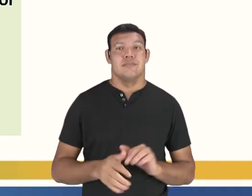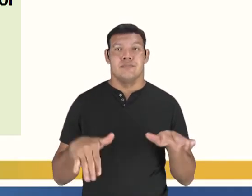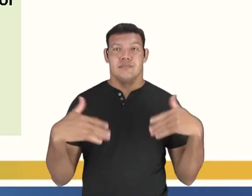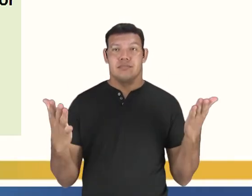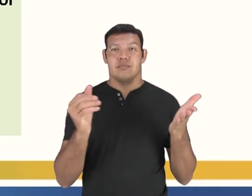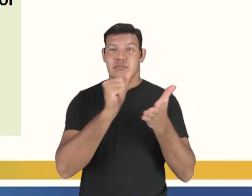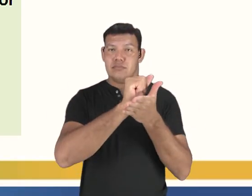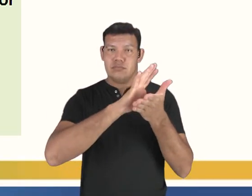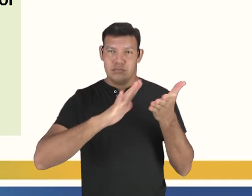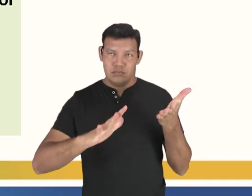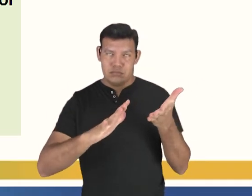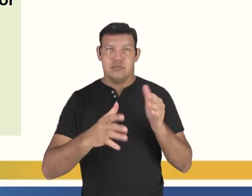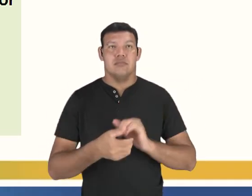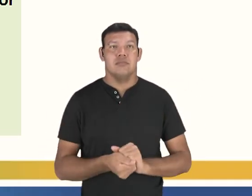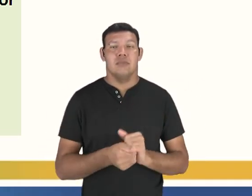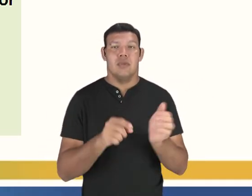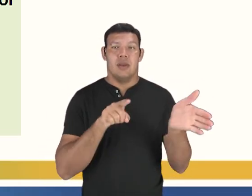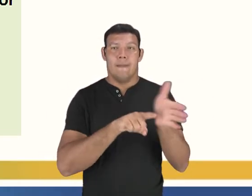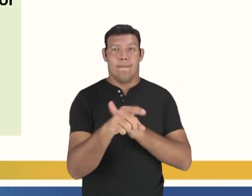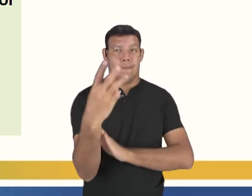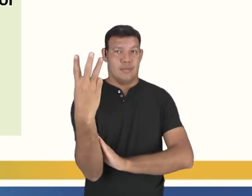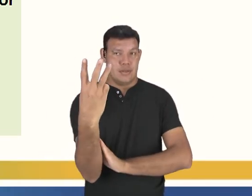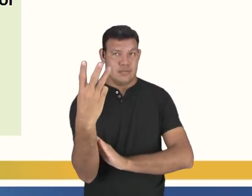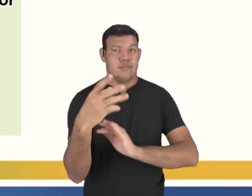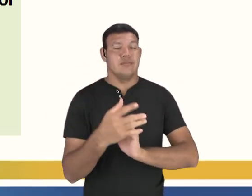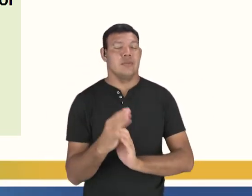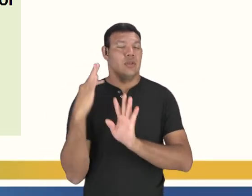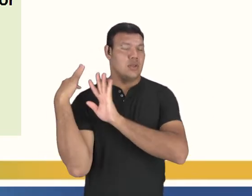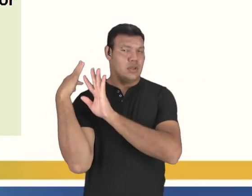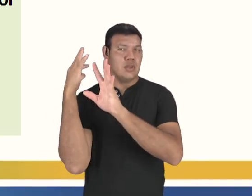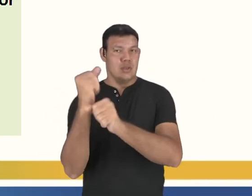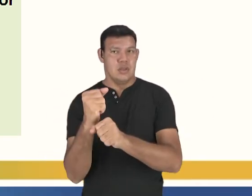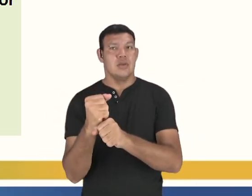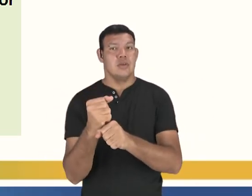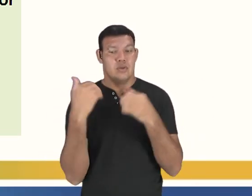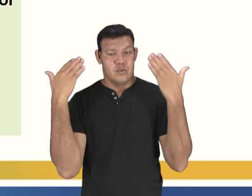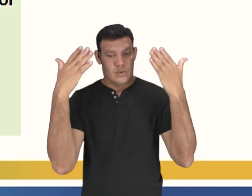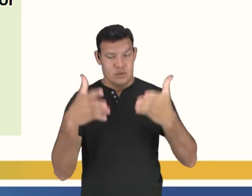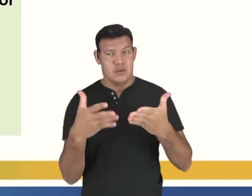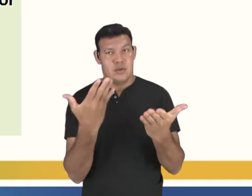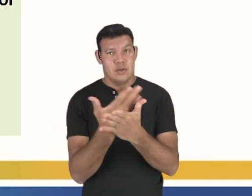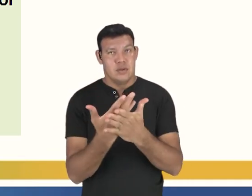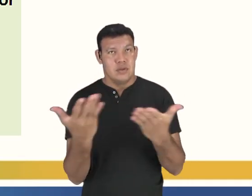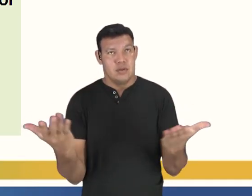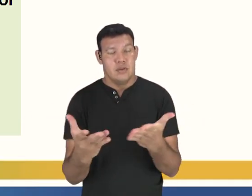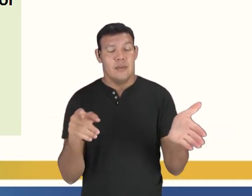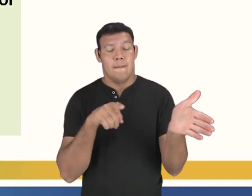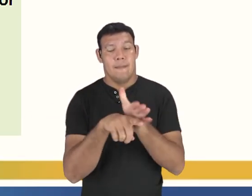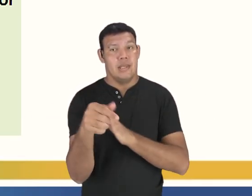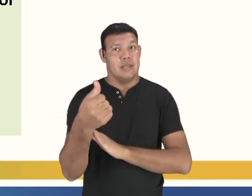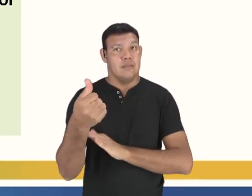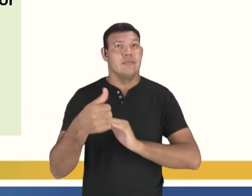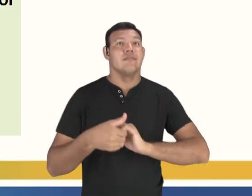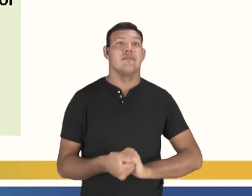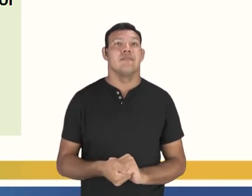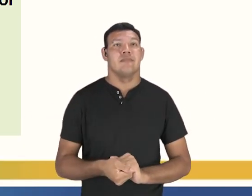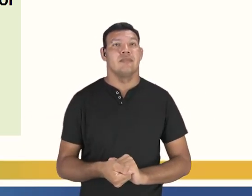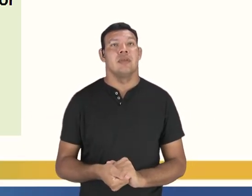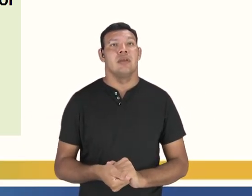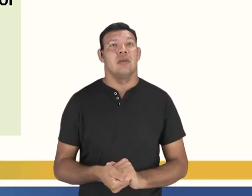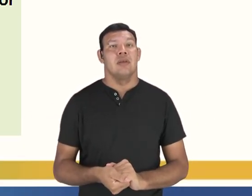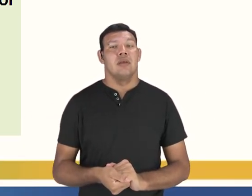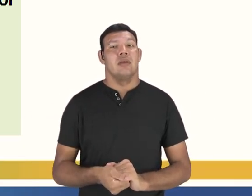Partindo para o nosso exercitando, tá? 3 questões bem simples para revisar os principais pontos da aula. Nós temos aí na questão número 1. No caso